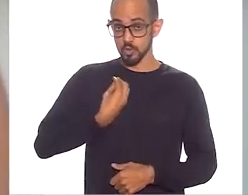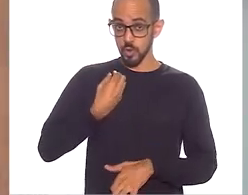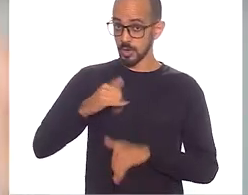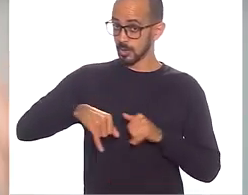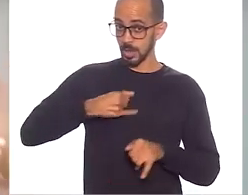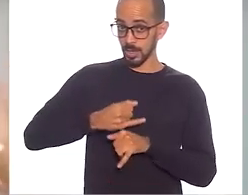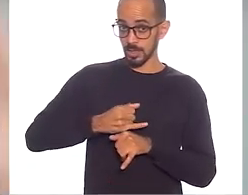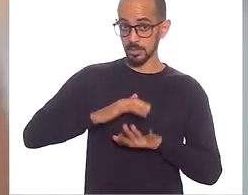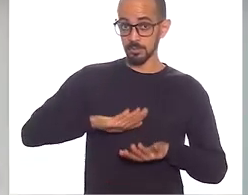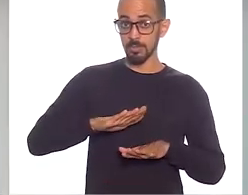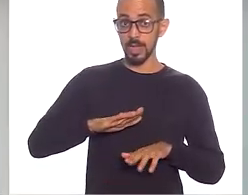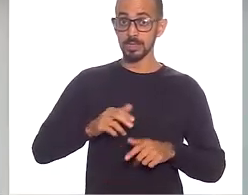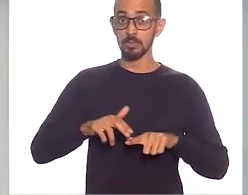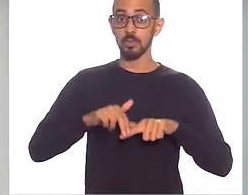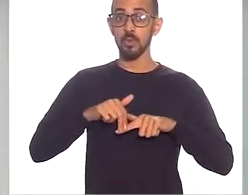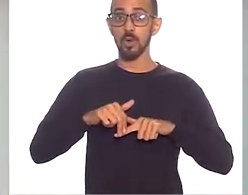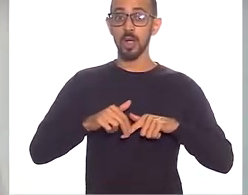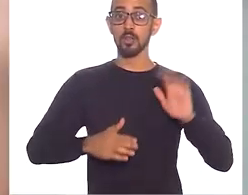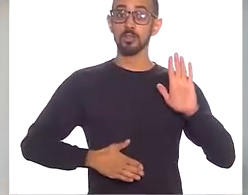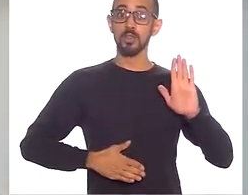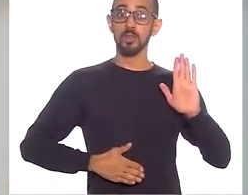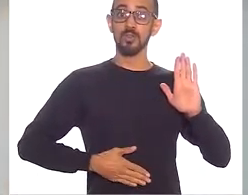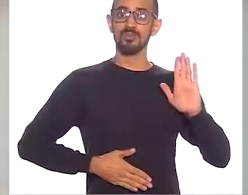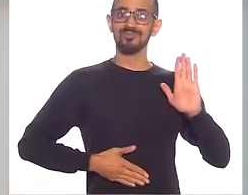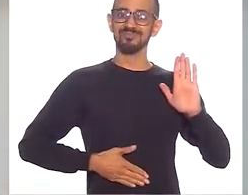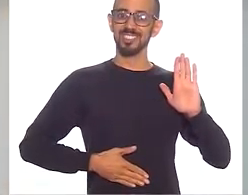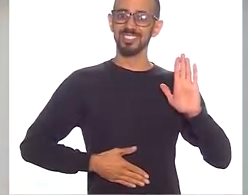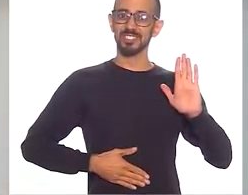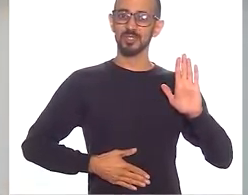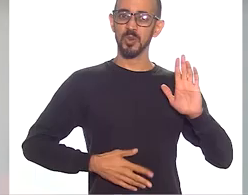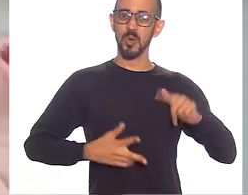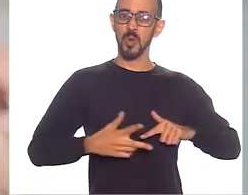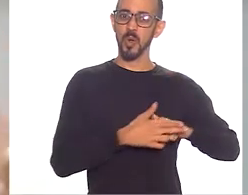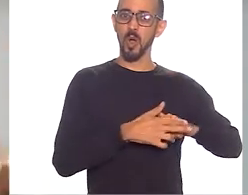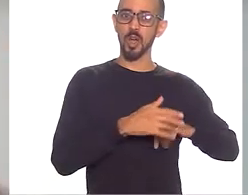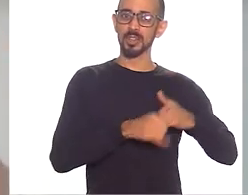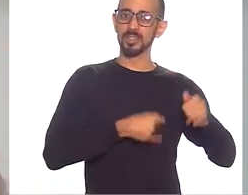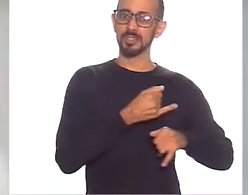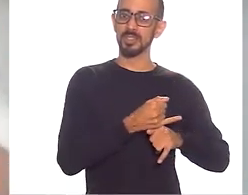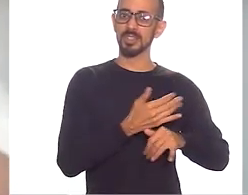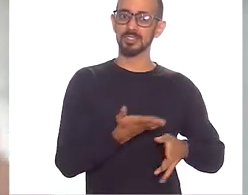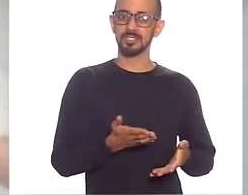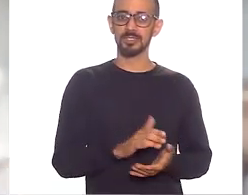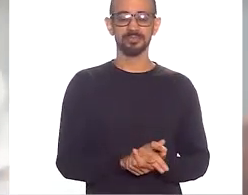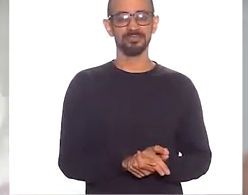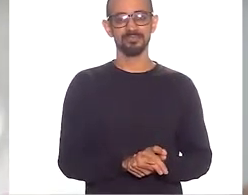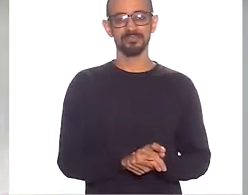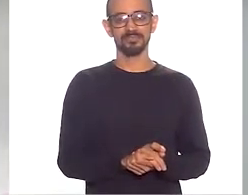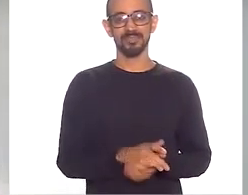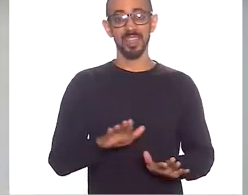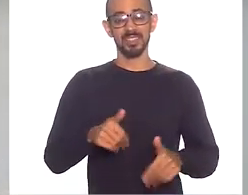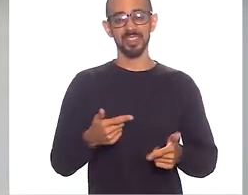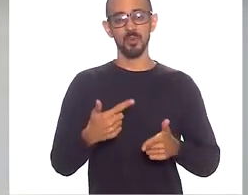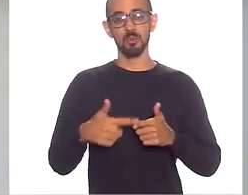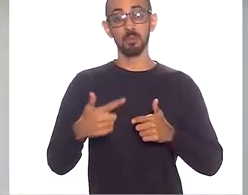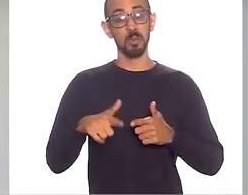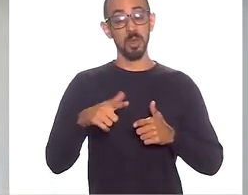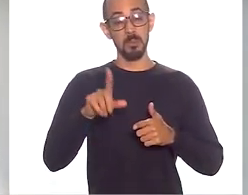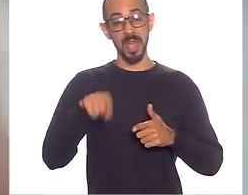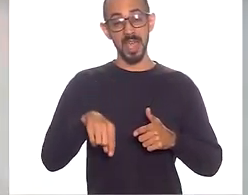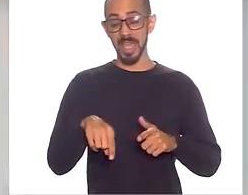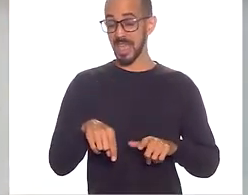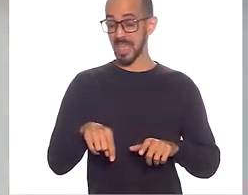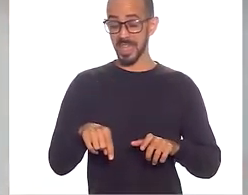funciona com uma boa internet, mas o tráfico corta o sinal. Então o problema é muito estrutural,